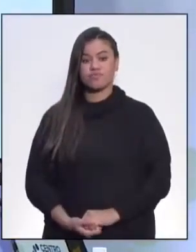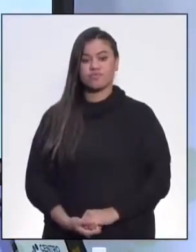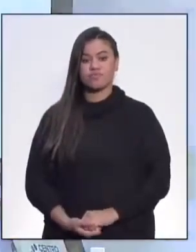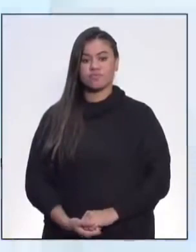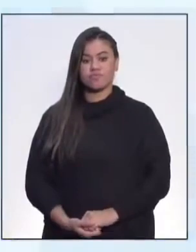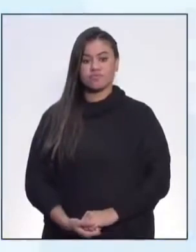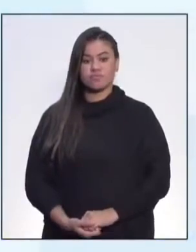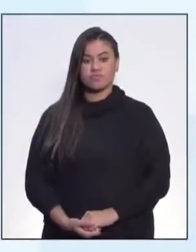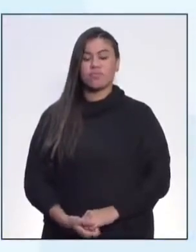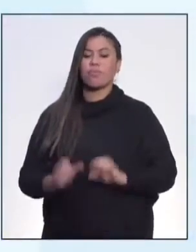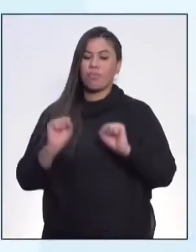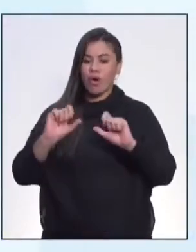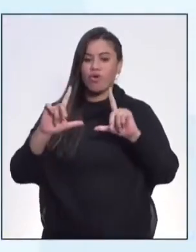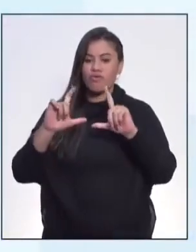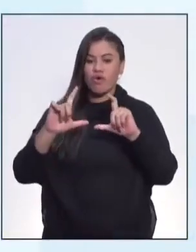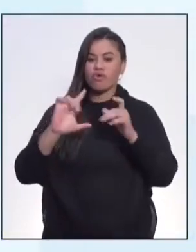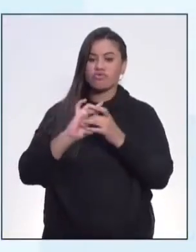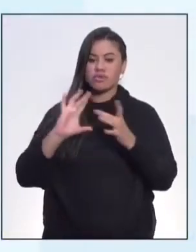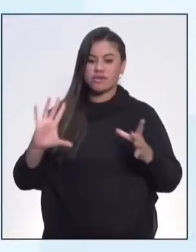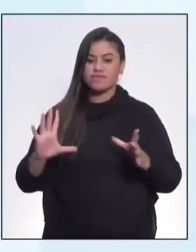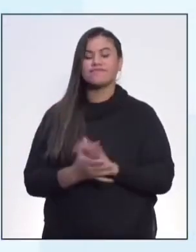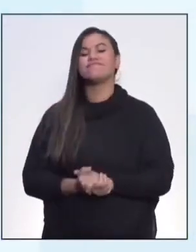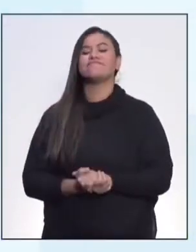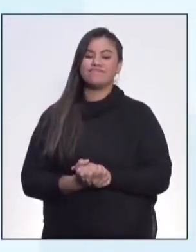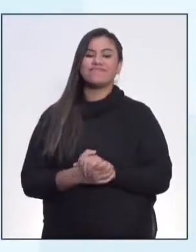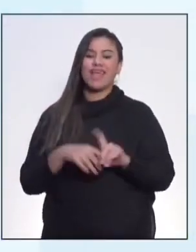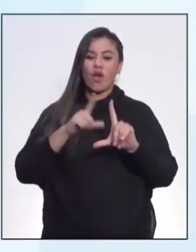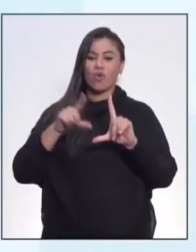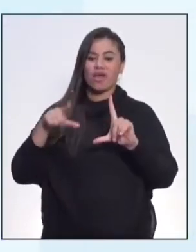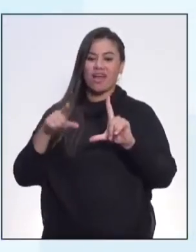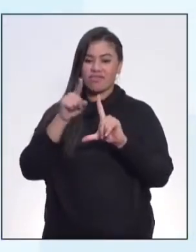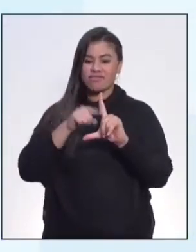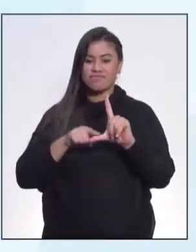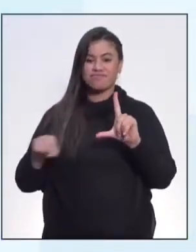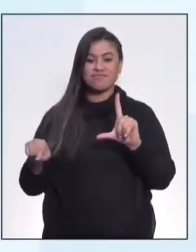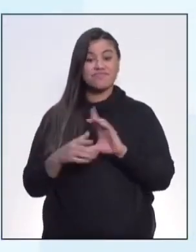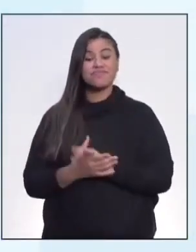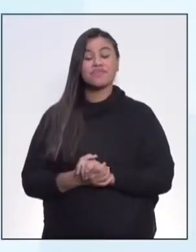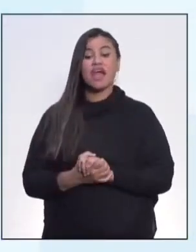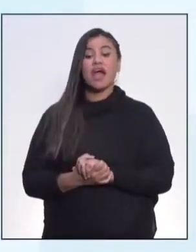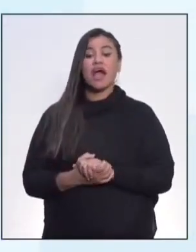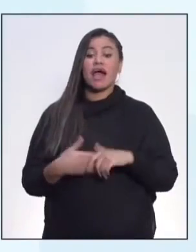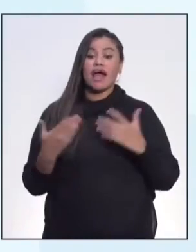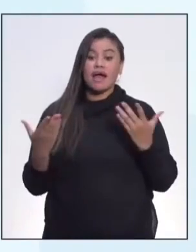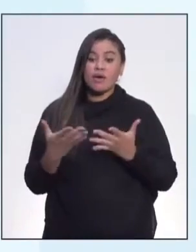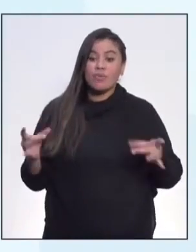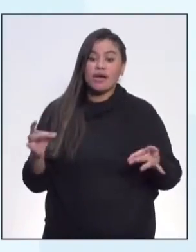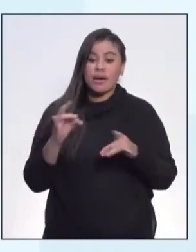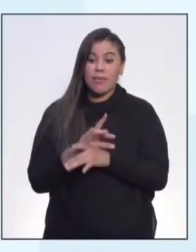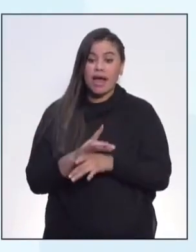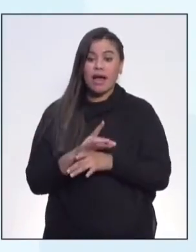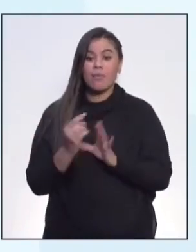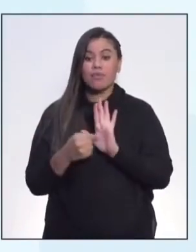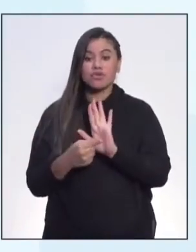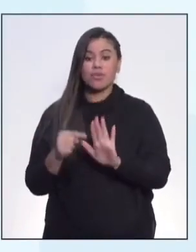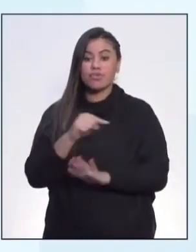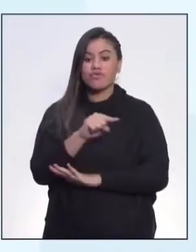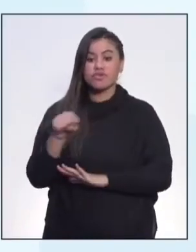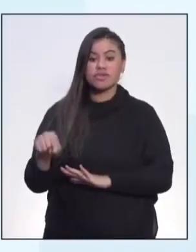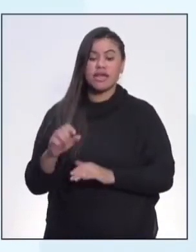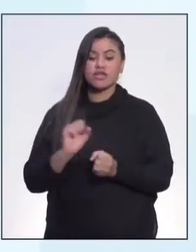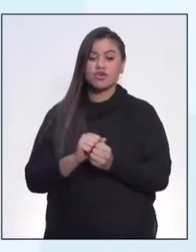visual. Tirarem um print. Então, esse é o nosso gráfico, sim? Agora, eu quero só para finalizar a nossa aula de hoje, mostrar para vocês o